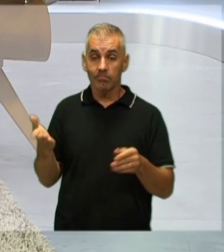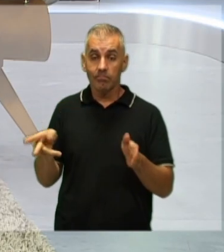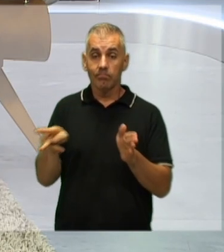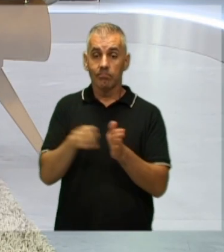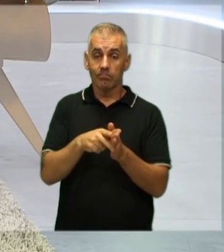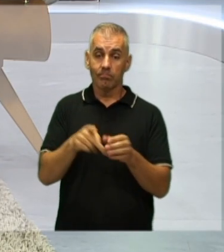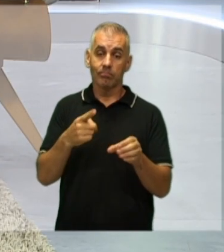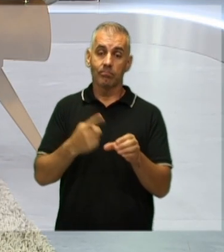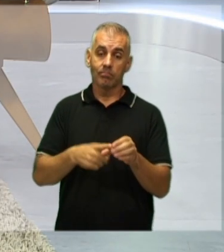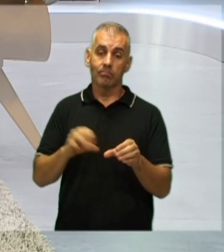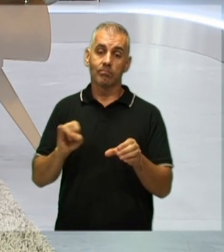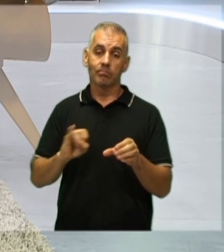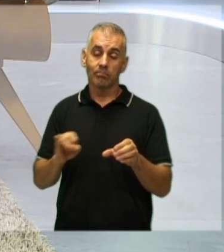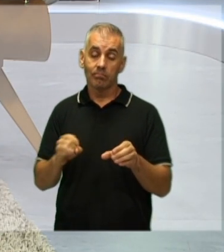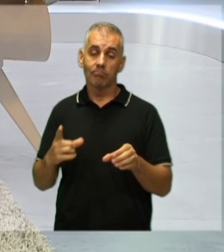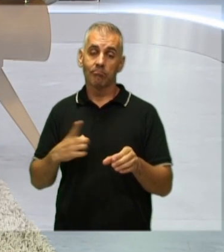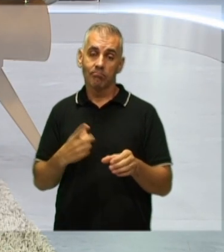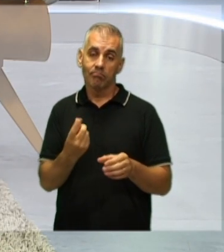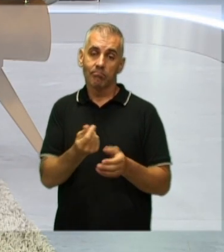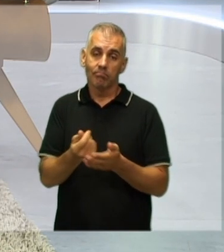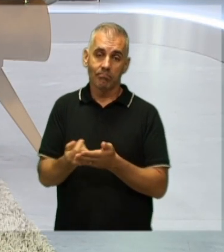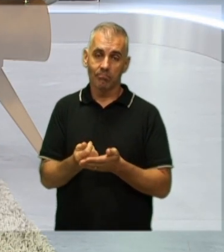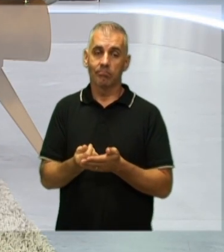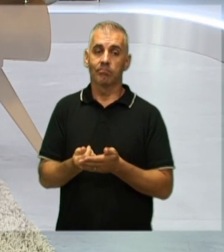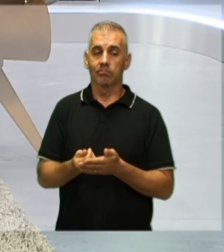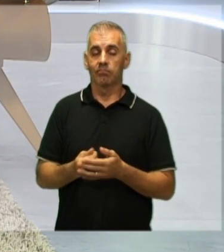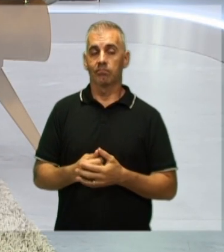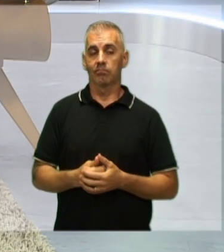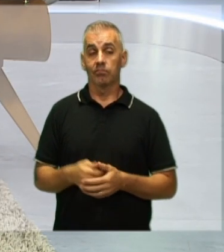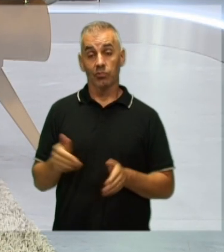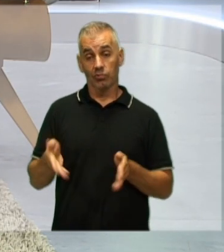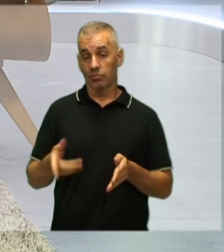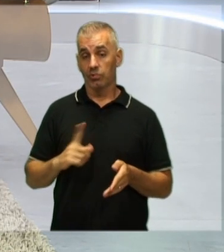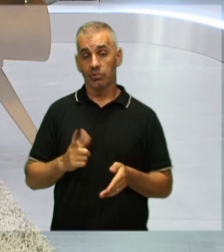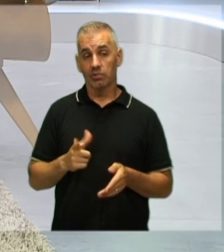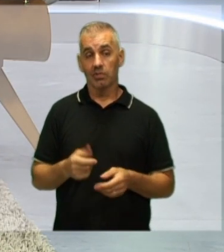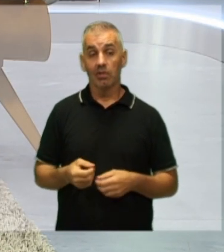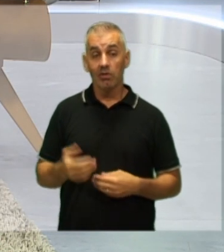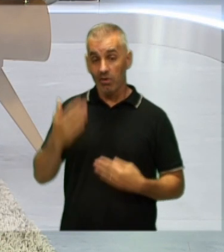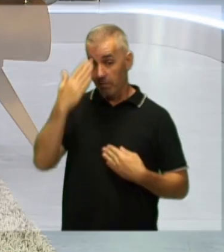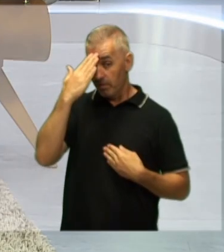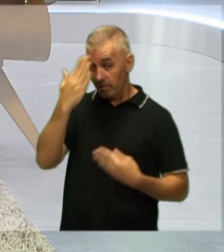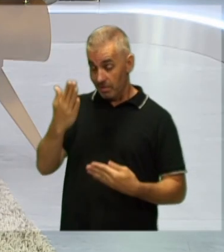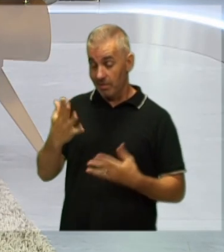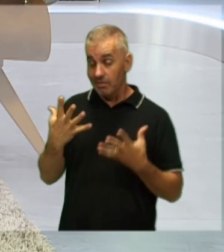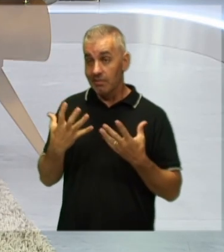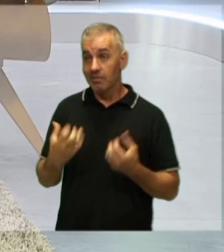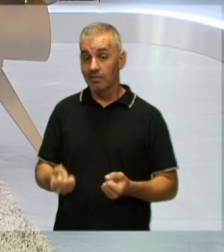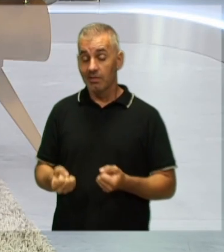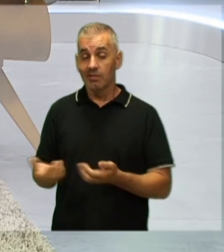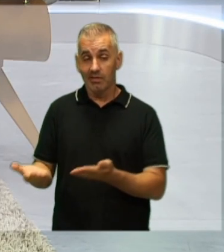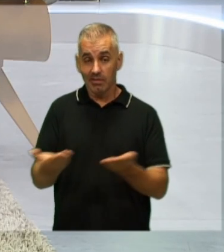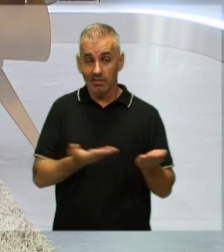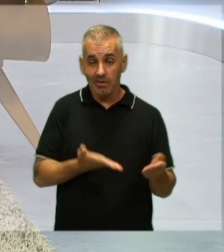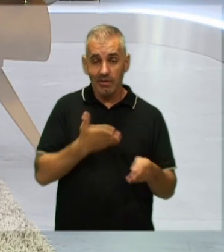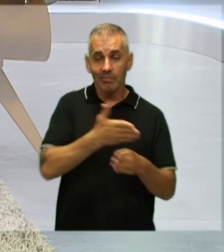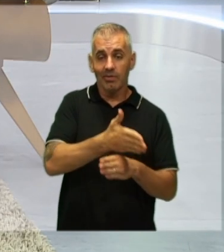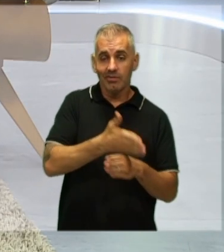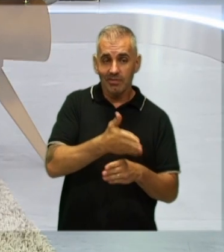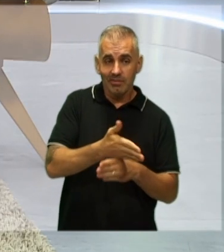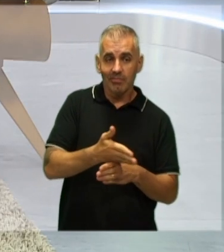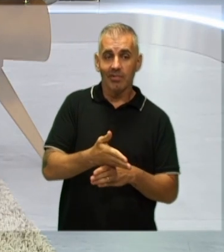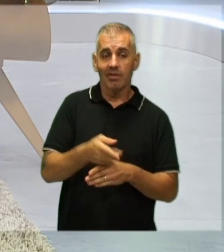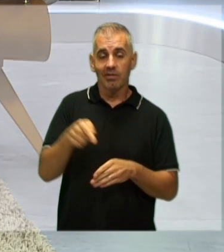o nosso deputado aplicar aqui em Itajaí, que hoje nós não temos, né? Vereador, obrigado por aceitar o convite, participar conosco do